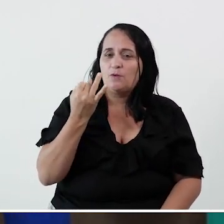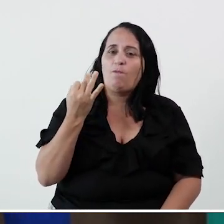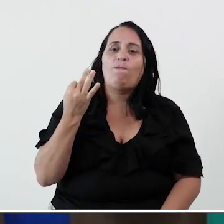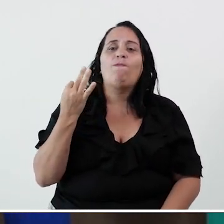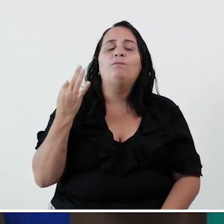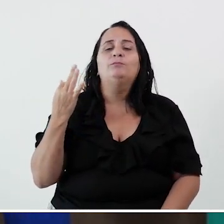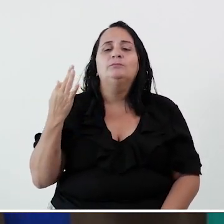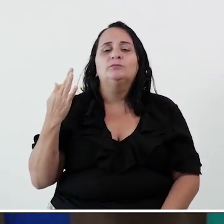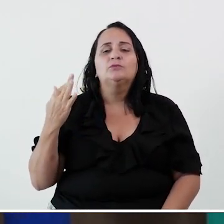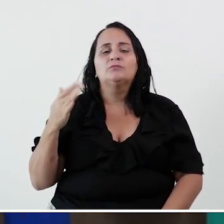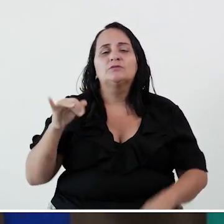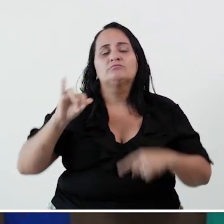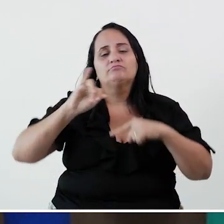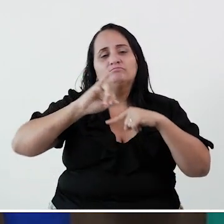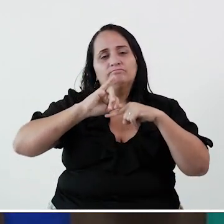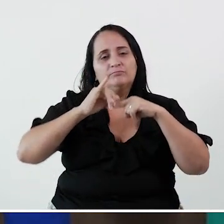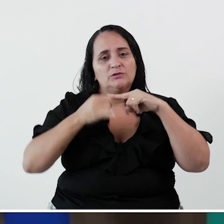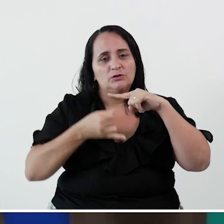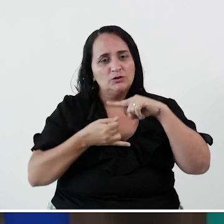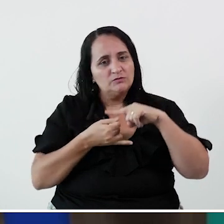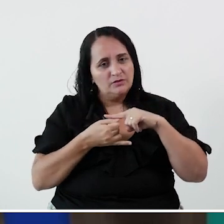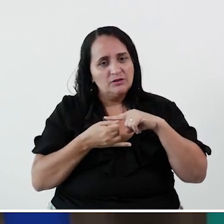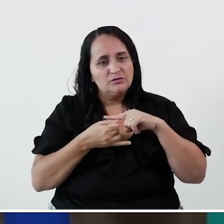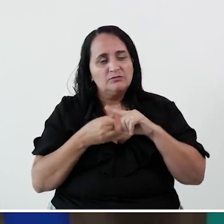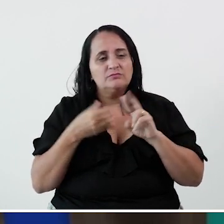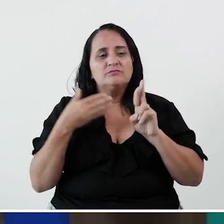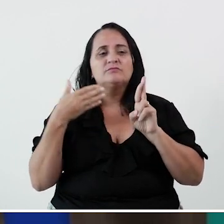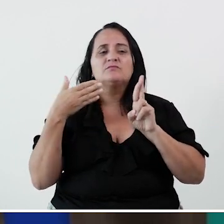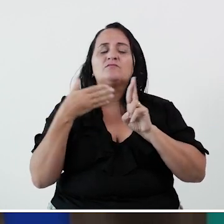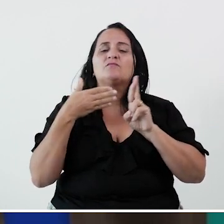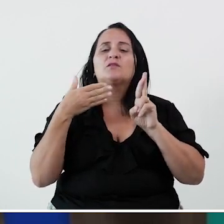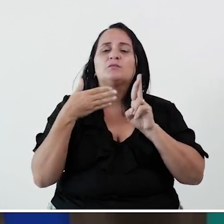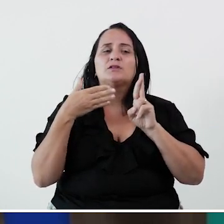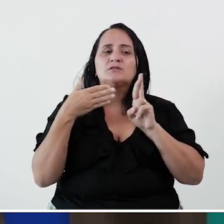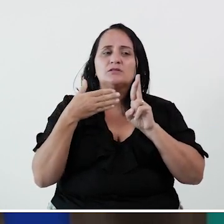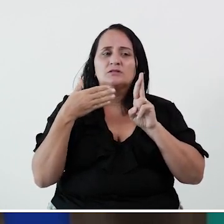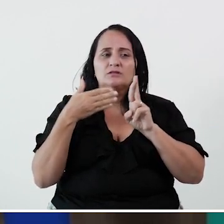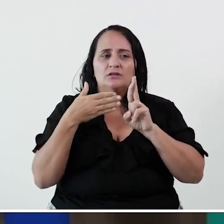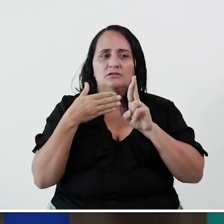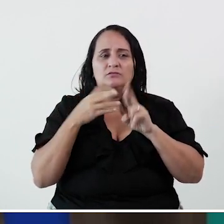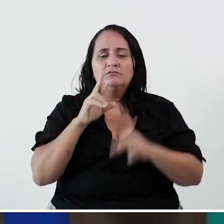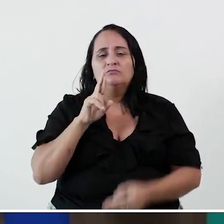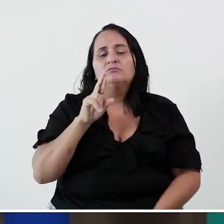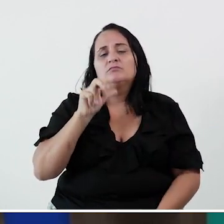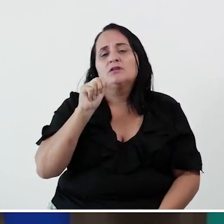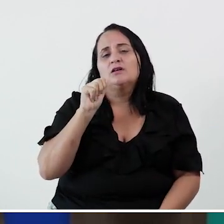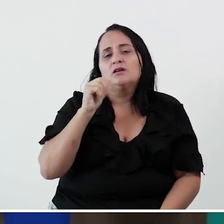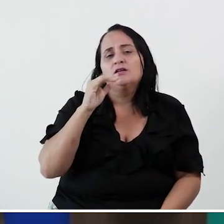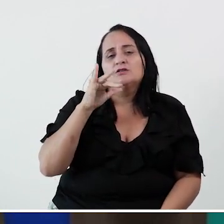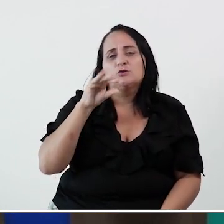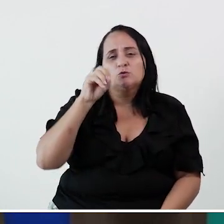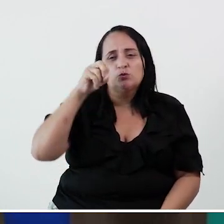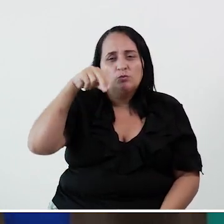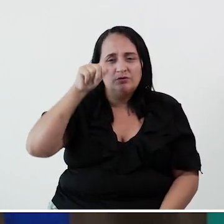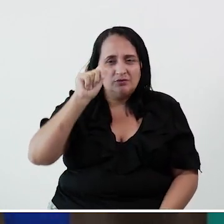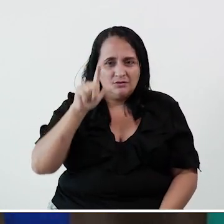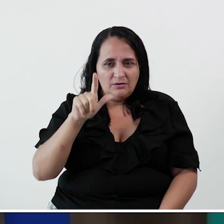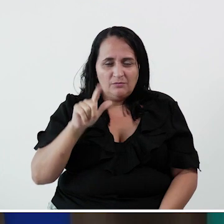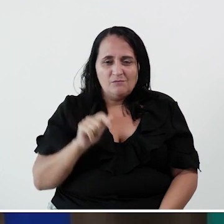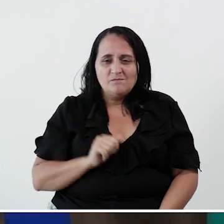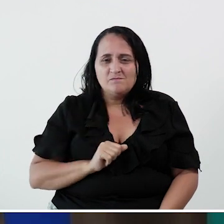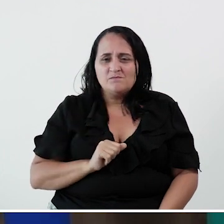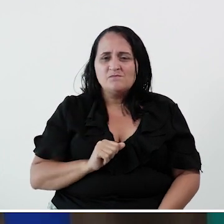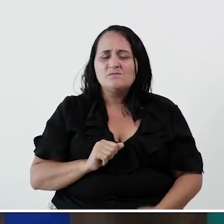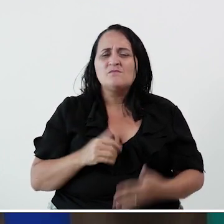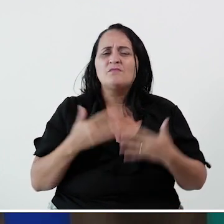são frações representados na forma de um número racional. Para o segundo momento da